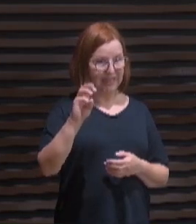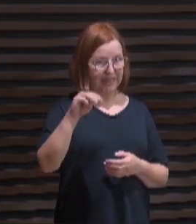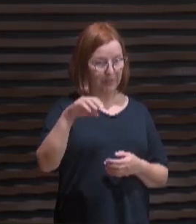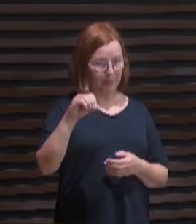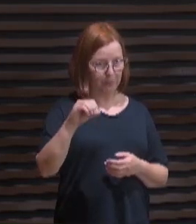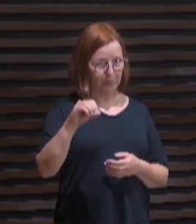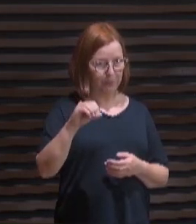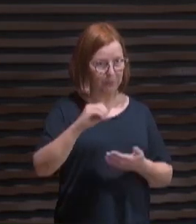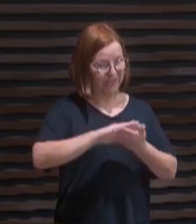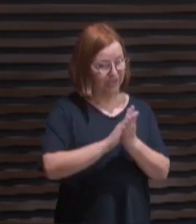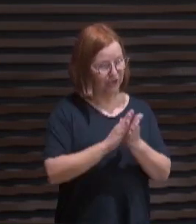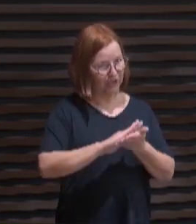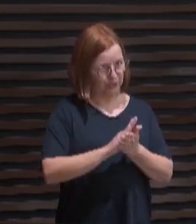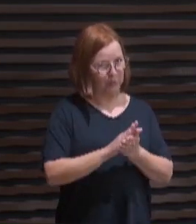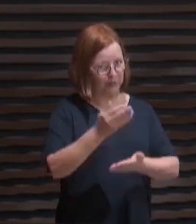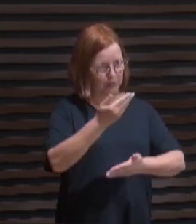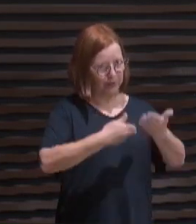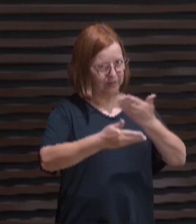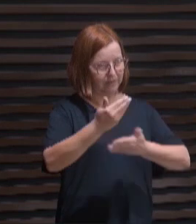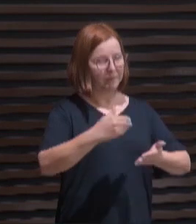os relacionamentos.